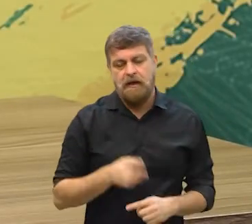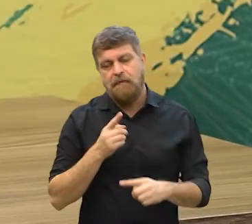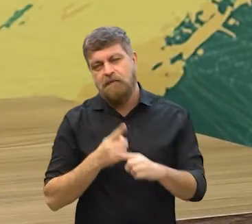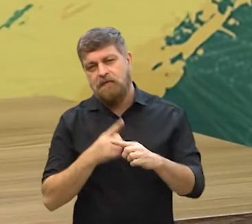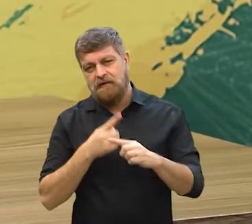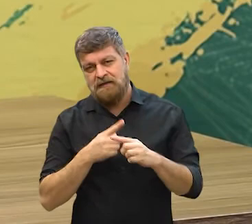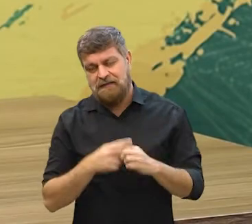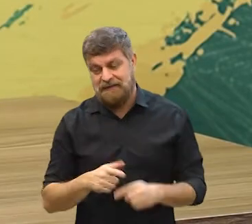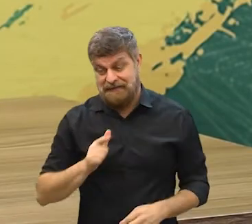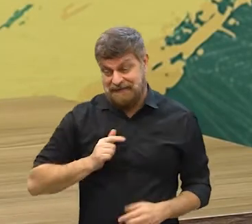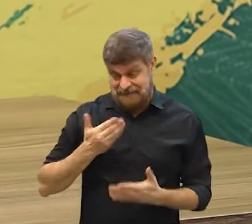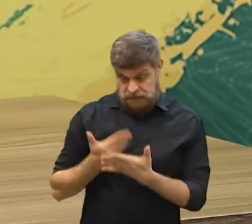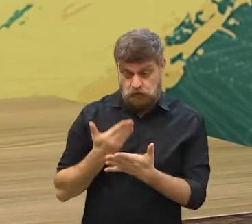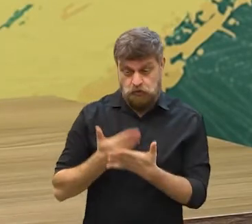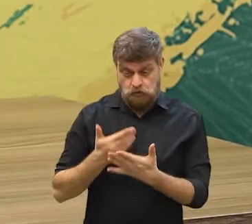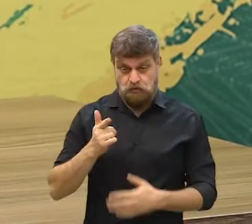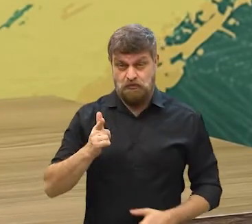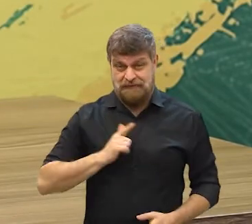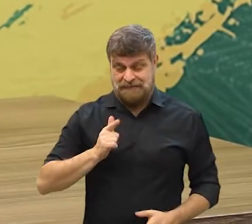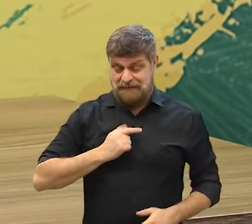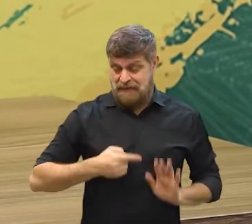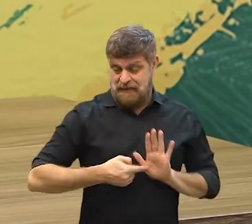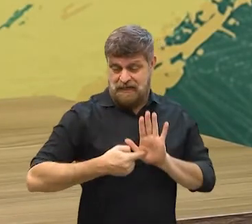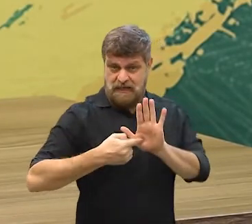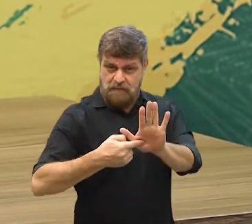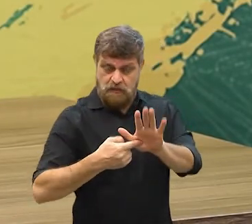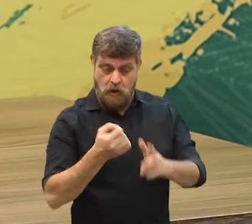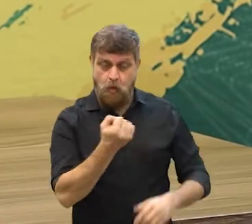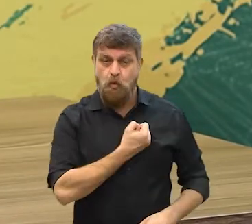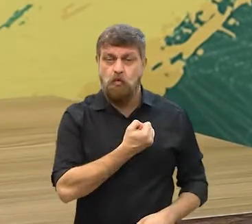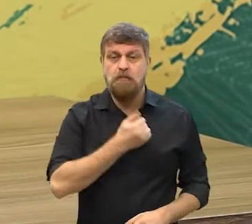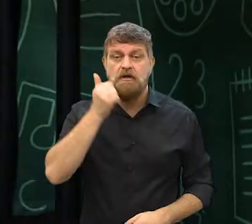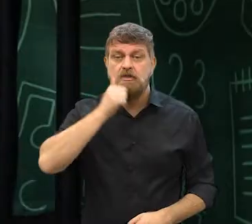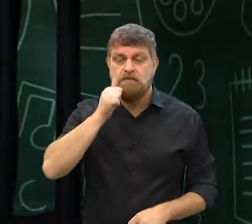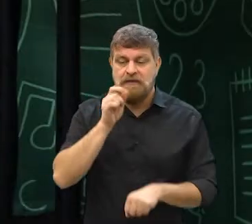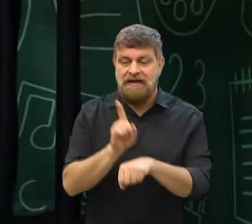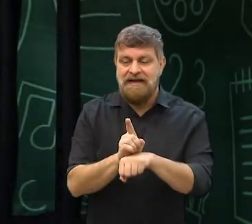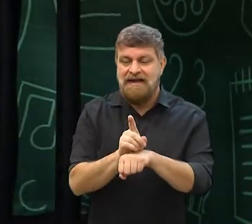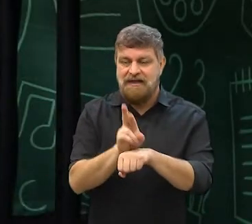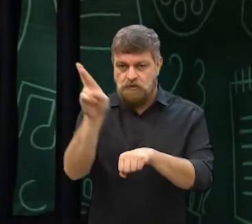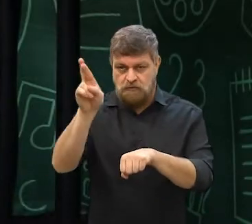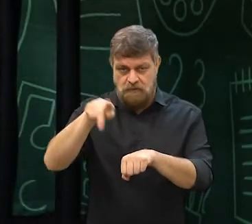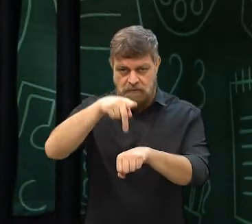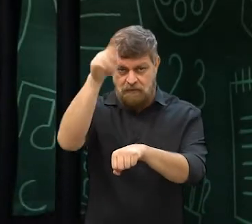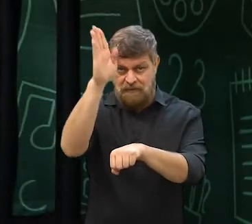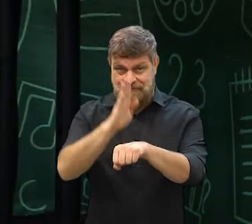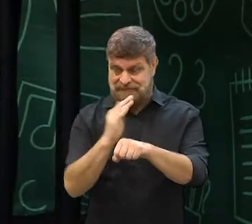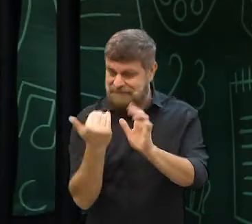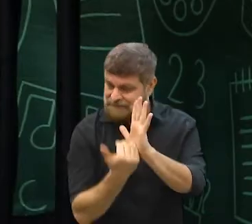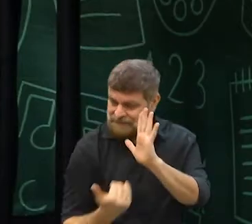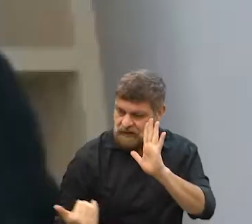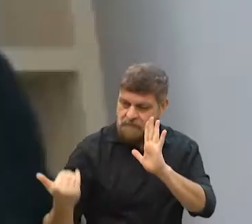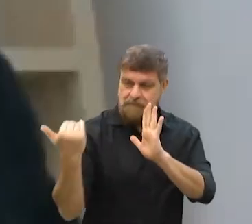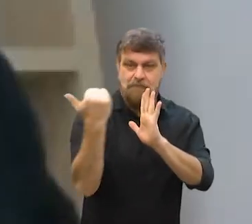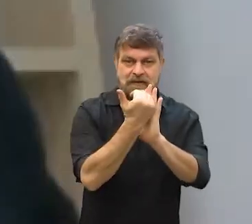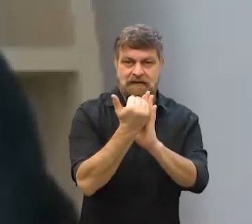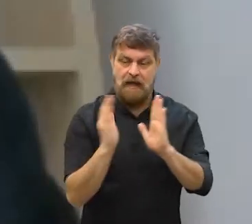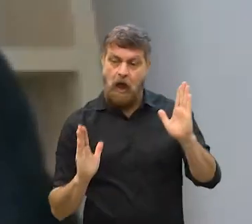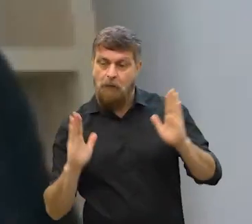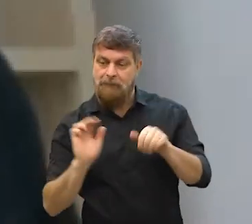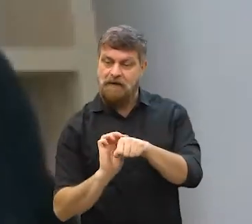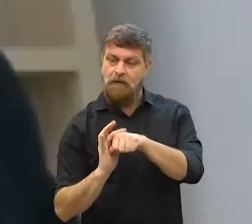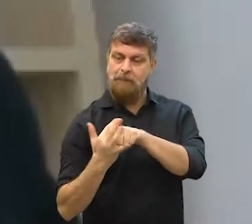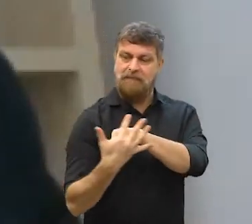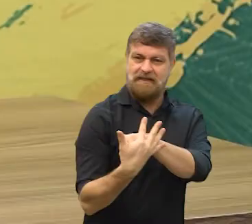porque há estudos, inclusive, não é, que dizem que o número de mulheres doutoras no país, o número cresceu durante a